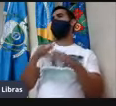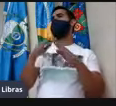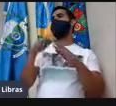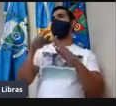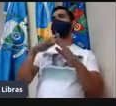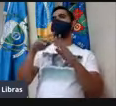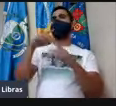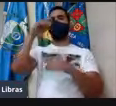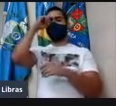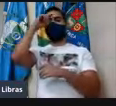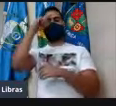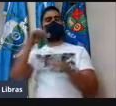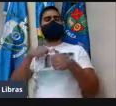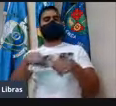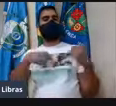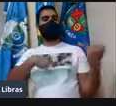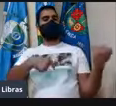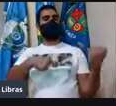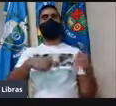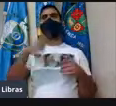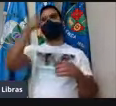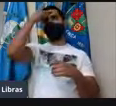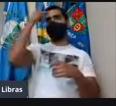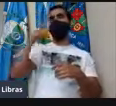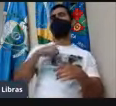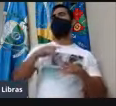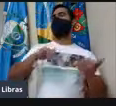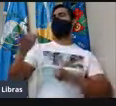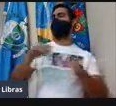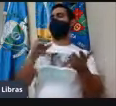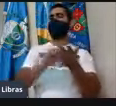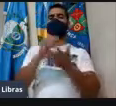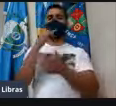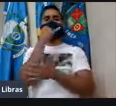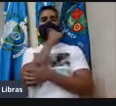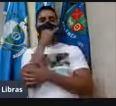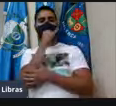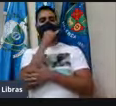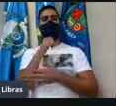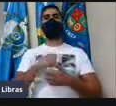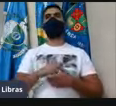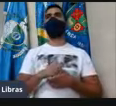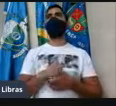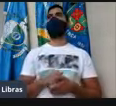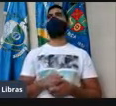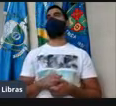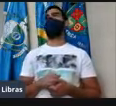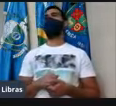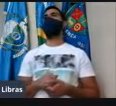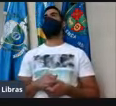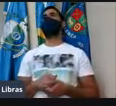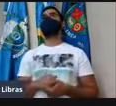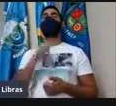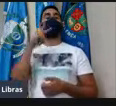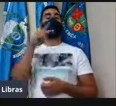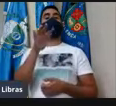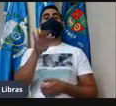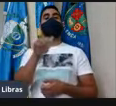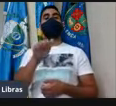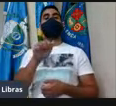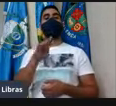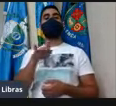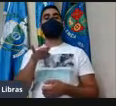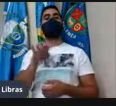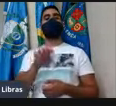Júnior, em Conservatório. Os moradores vêm há meses sofrendo com a falta de prestação de serviço. Sala das sessões, 15 de outubro, vereadora